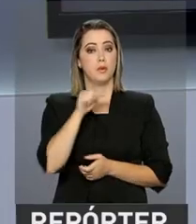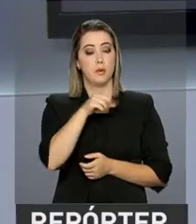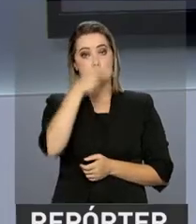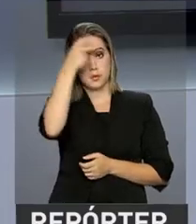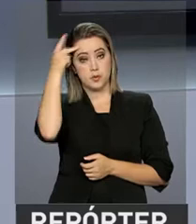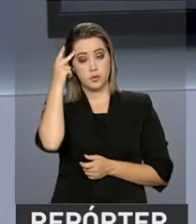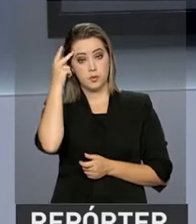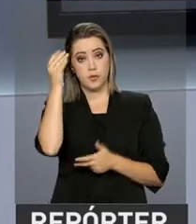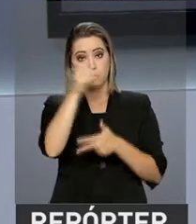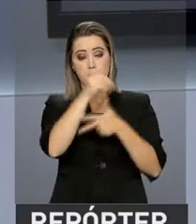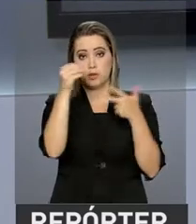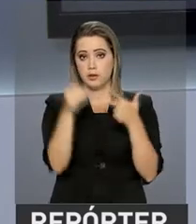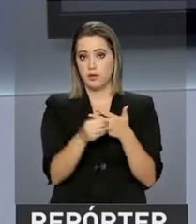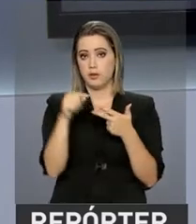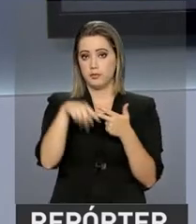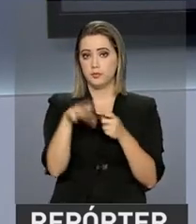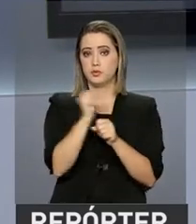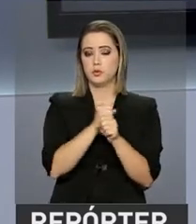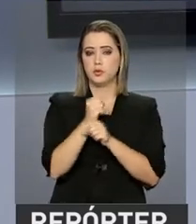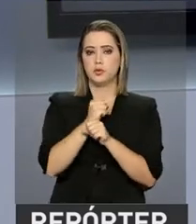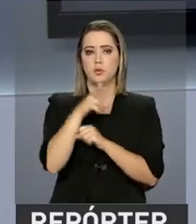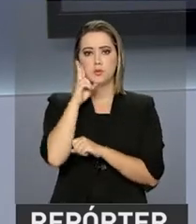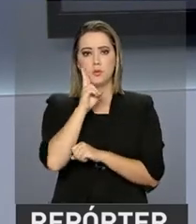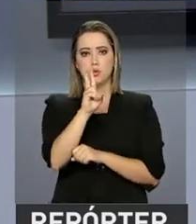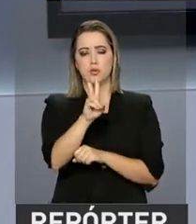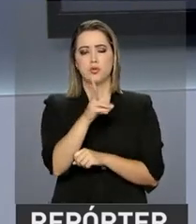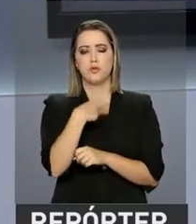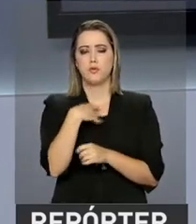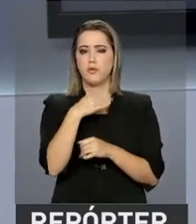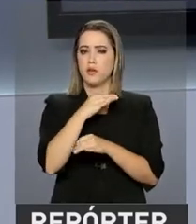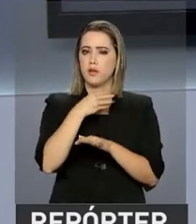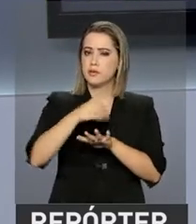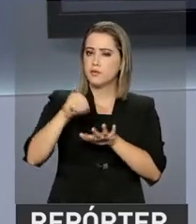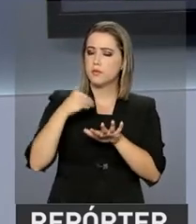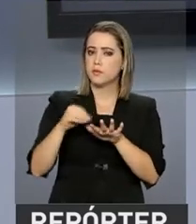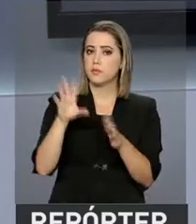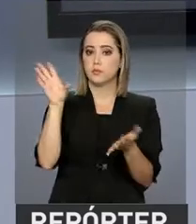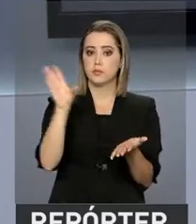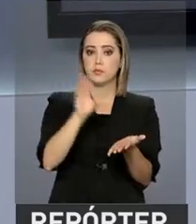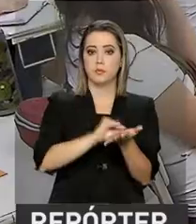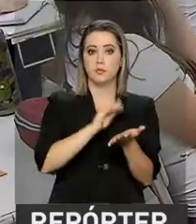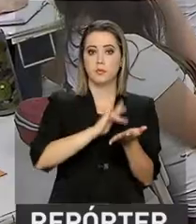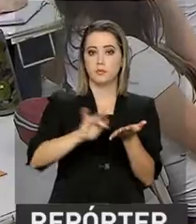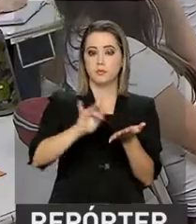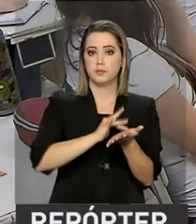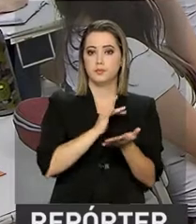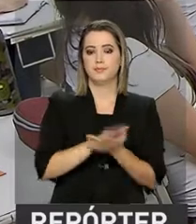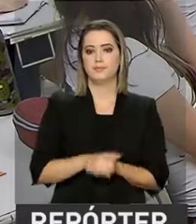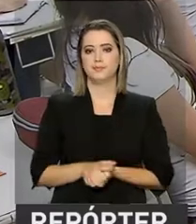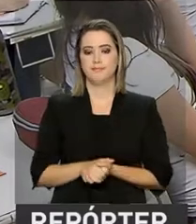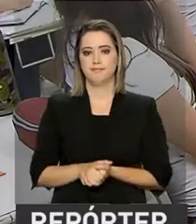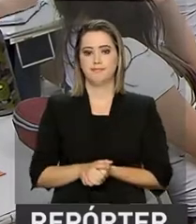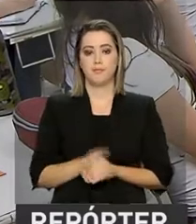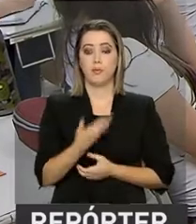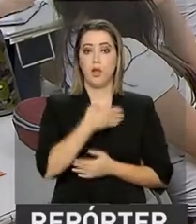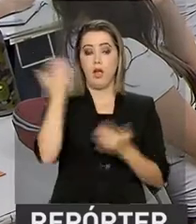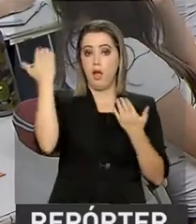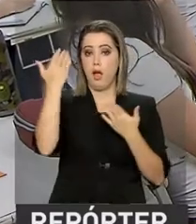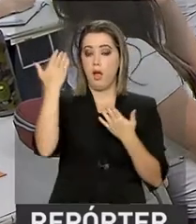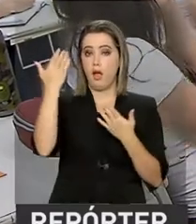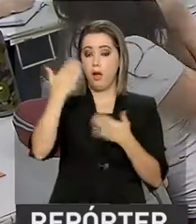quem vai fazer o exame pode acompanhar as informações do aplicativo do enem a prova do enem em